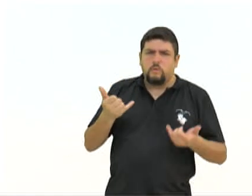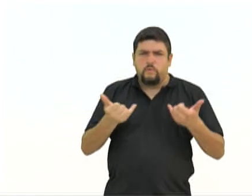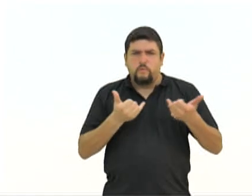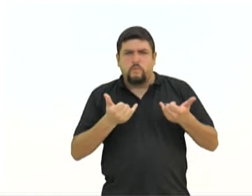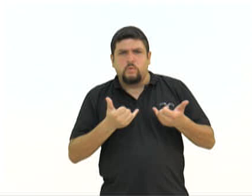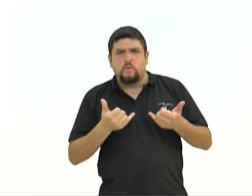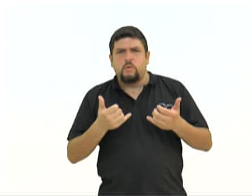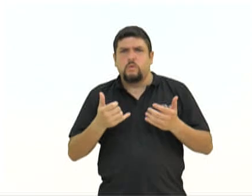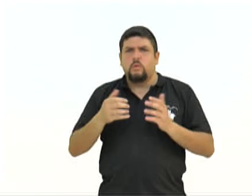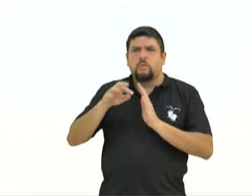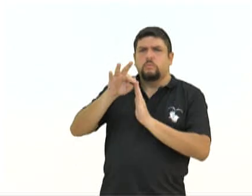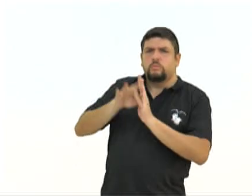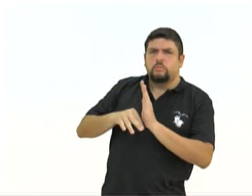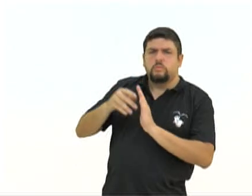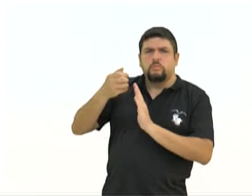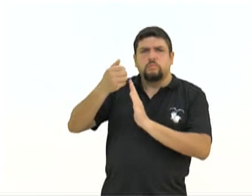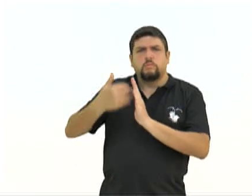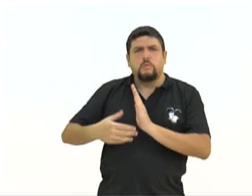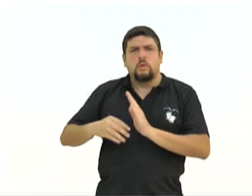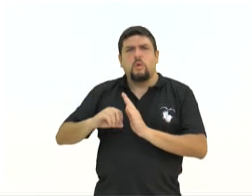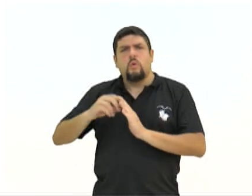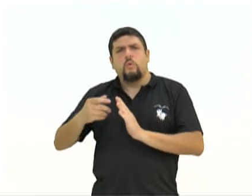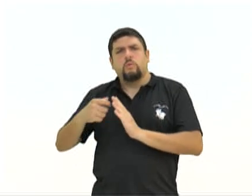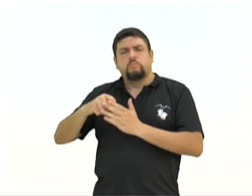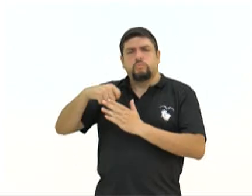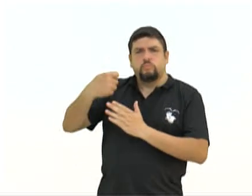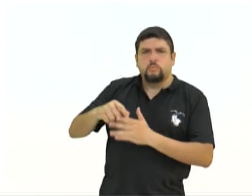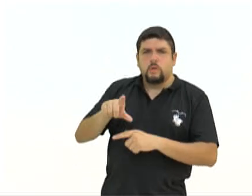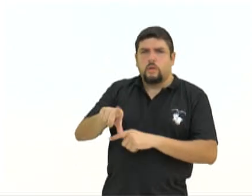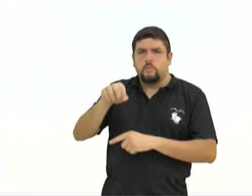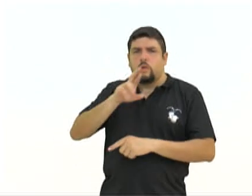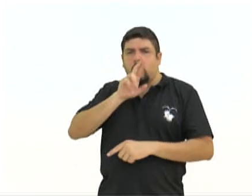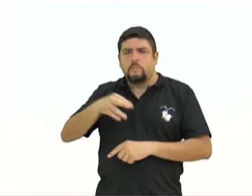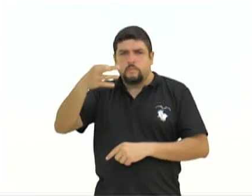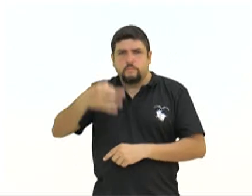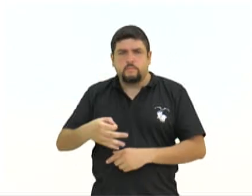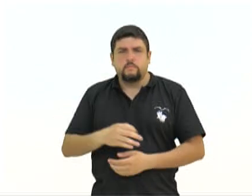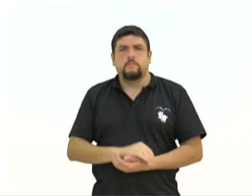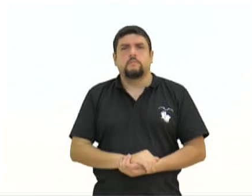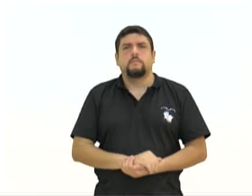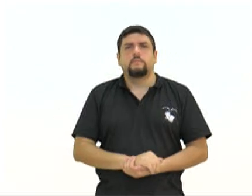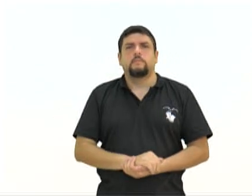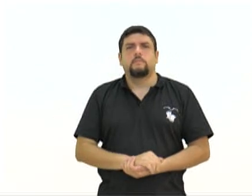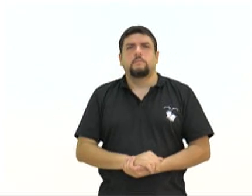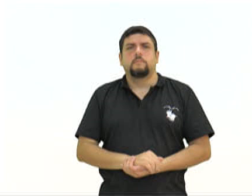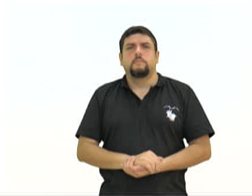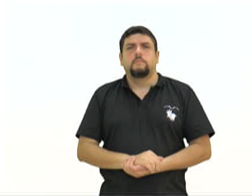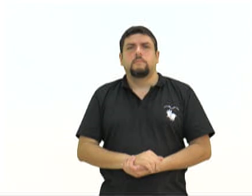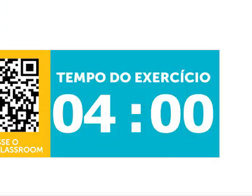dissertativo ou descritivo? Um tempo para vocês assinalarem uma das alternativas.